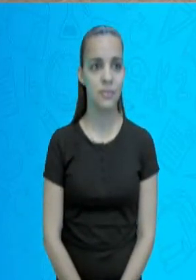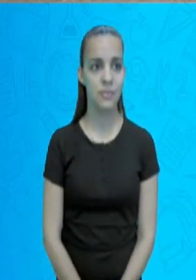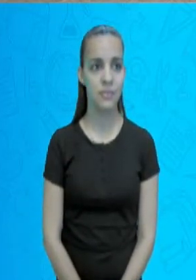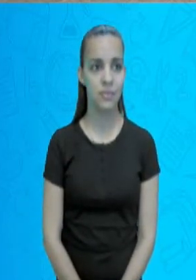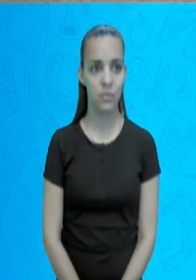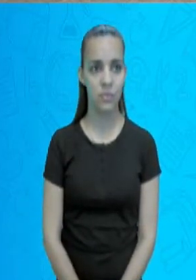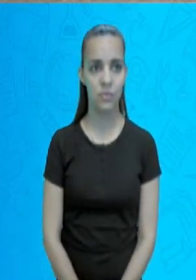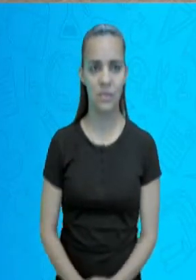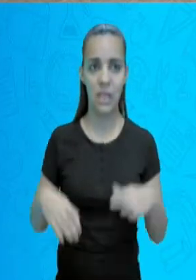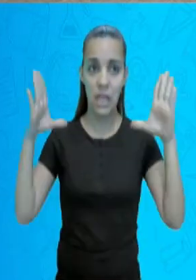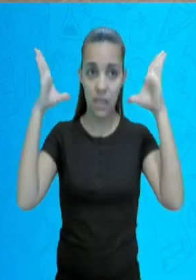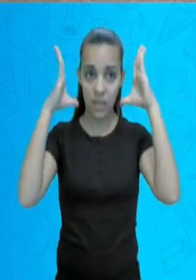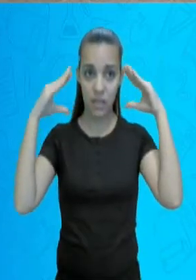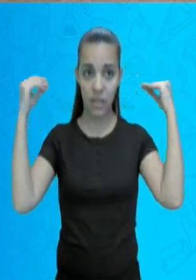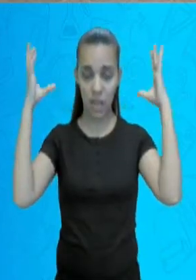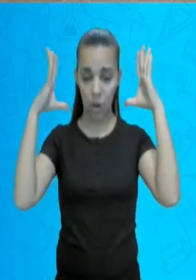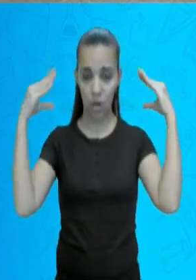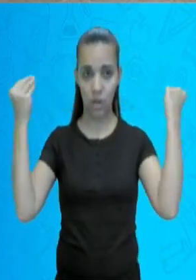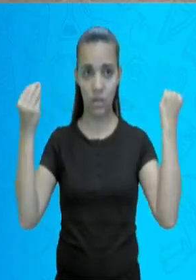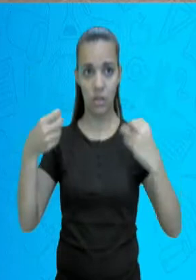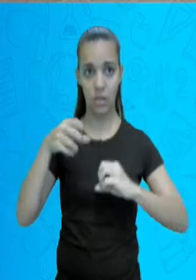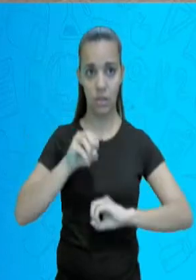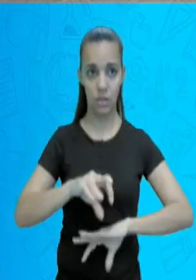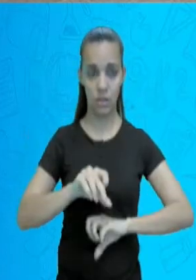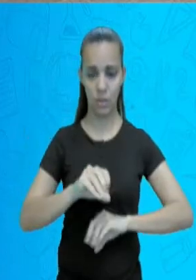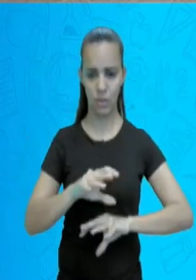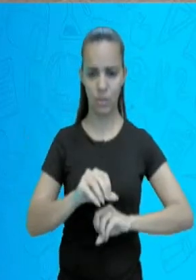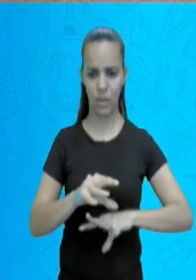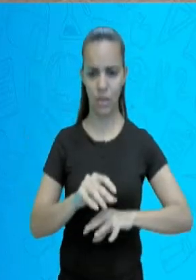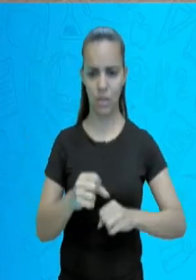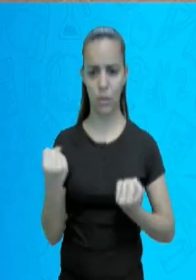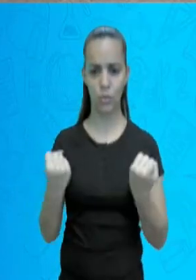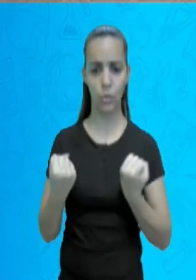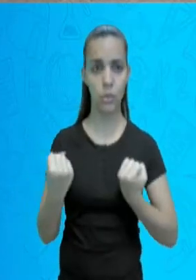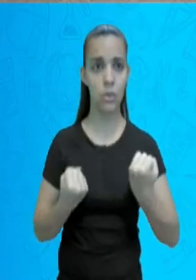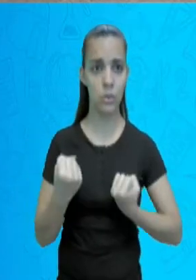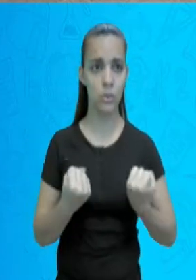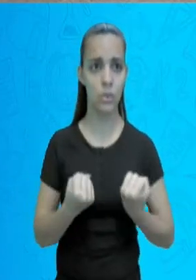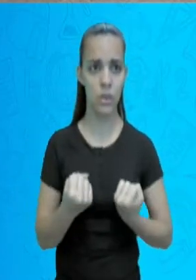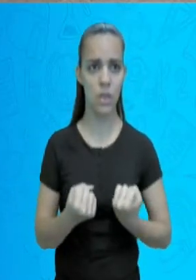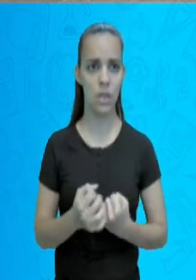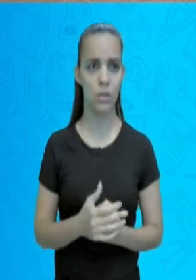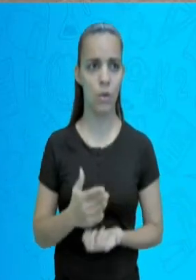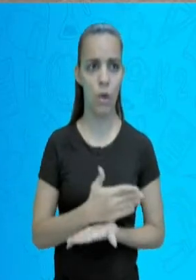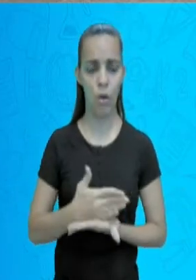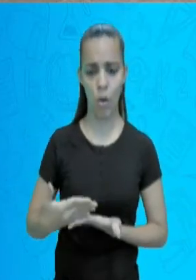E na Holanda, a educação para o trânsito começa na infância.